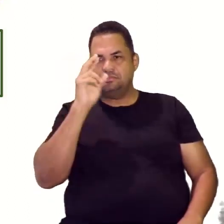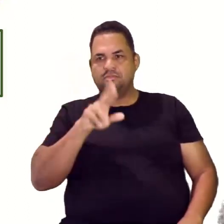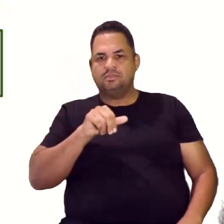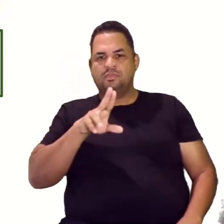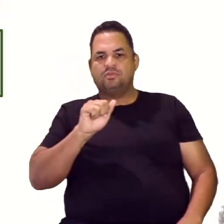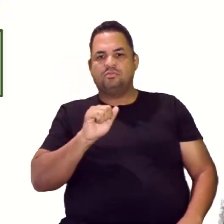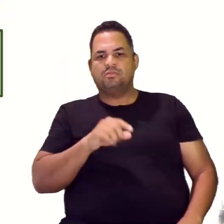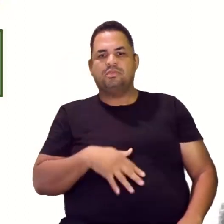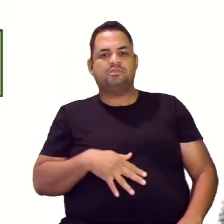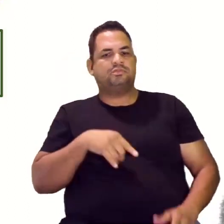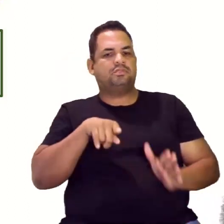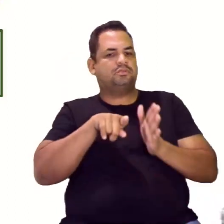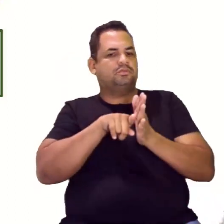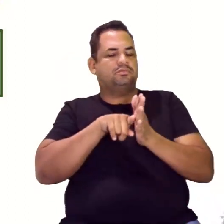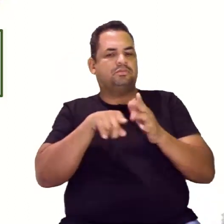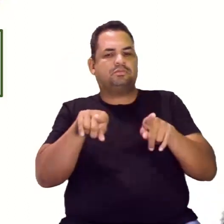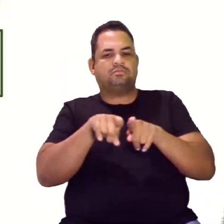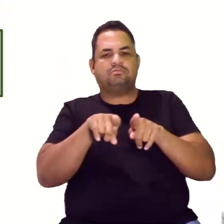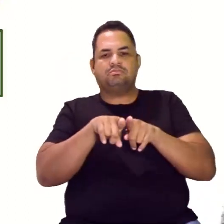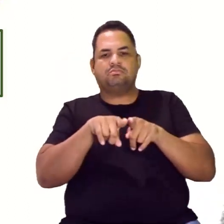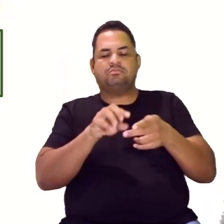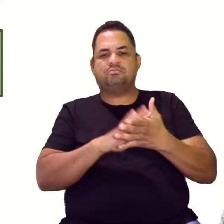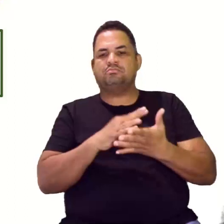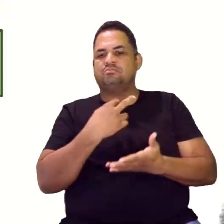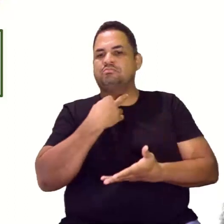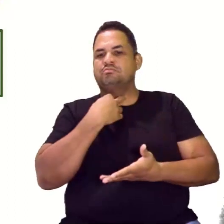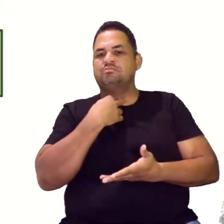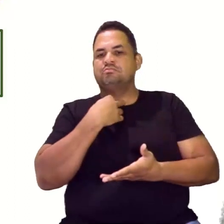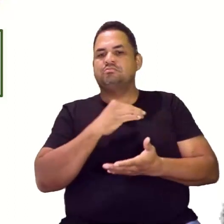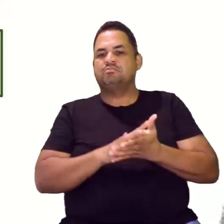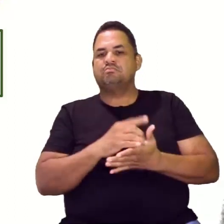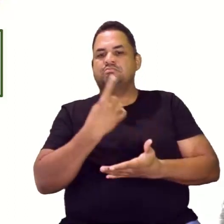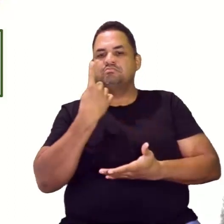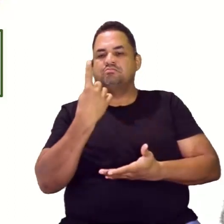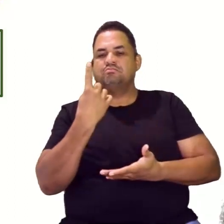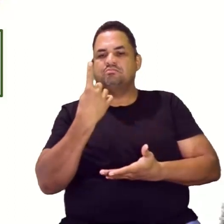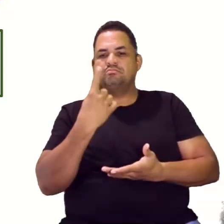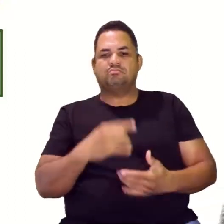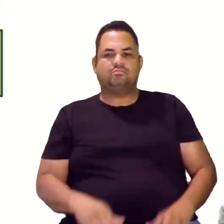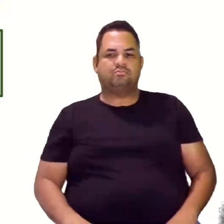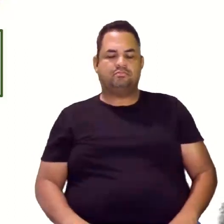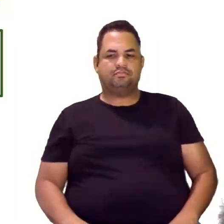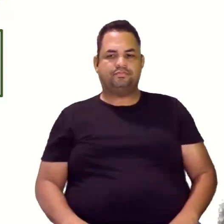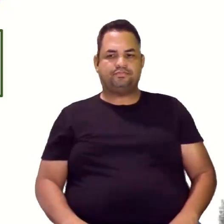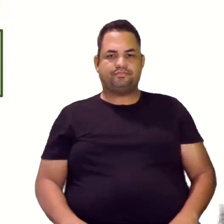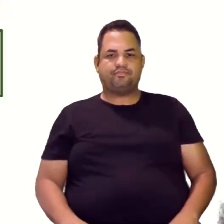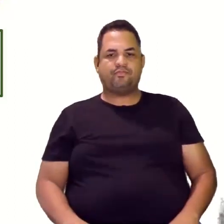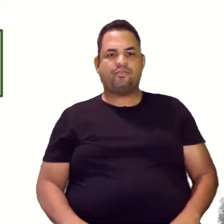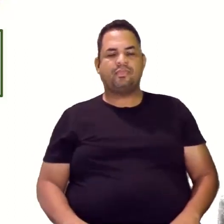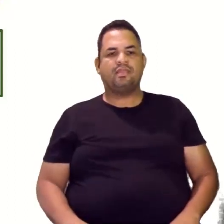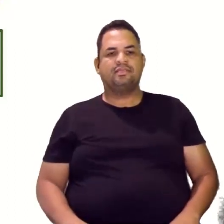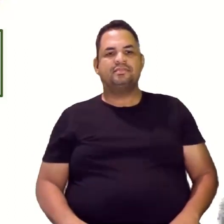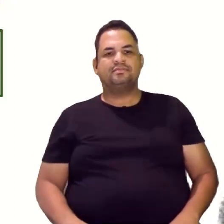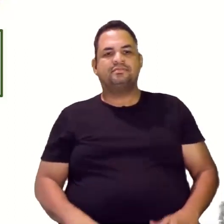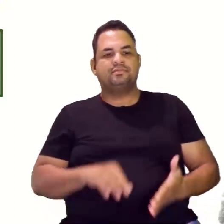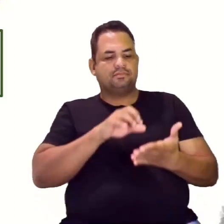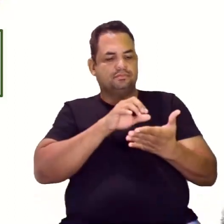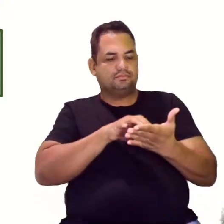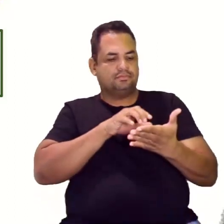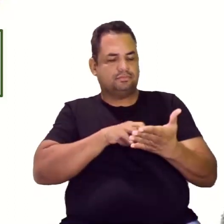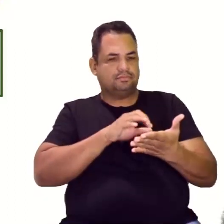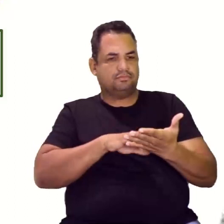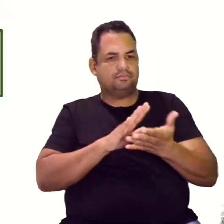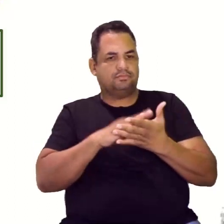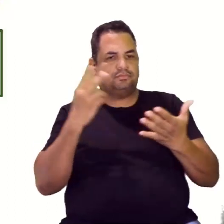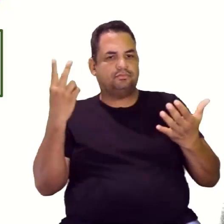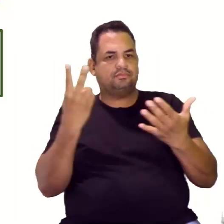Nunca pode ser negativo e também não pode ser o número 1. Beleza. E a nossa máquina de calcular,